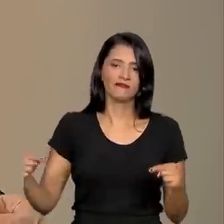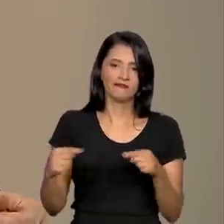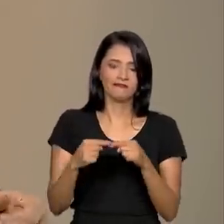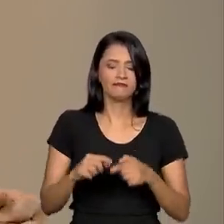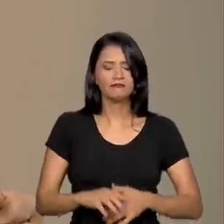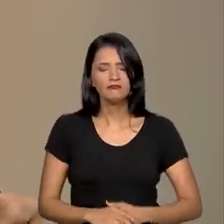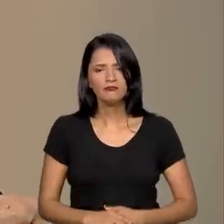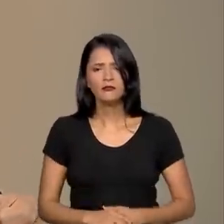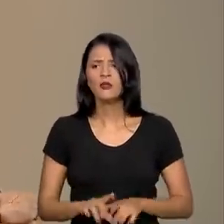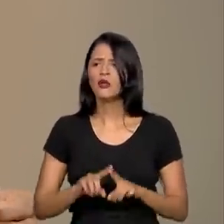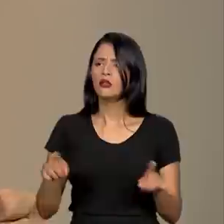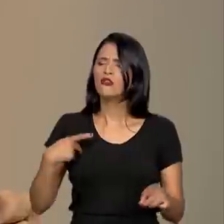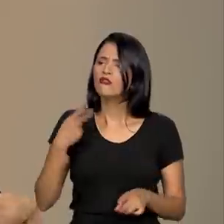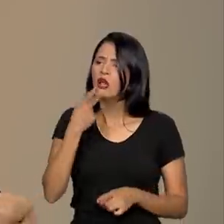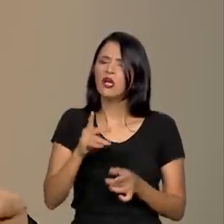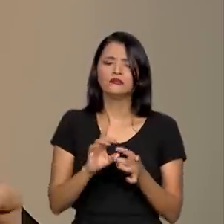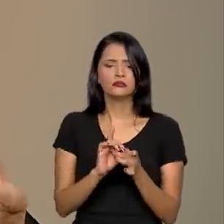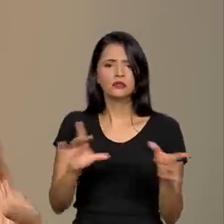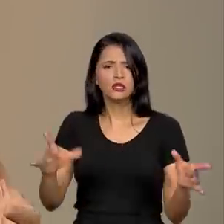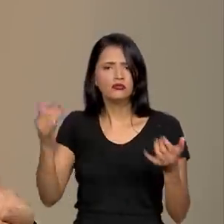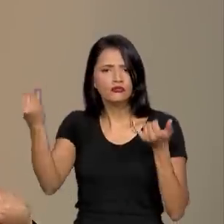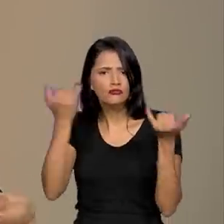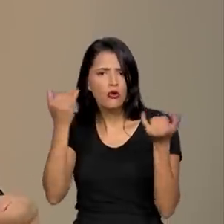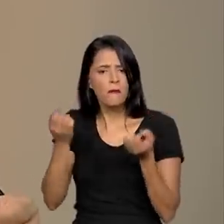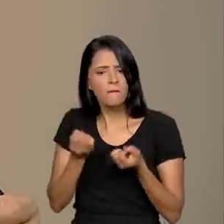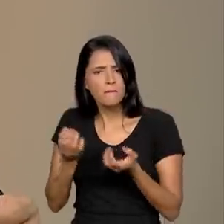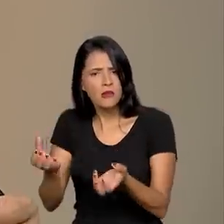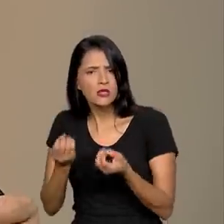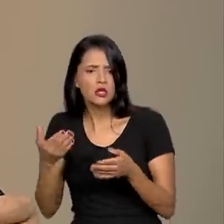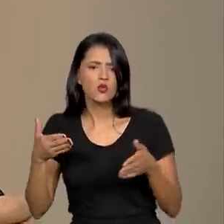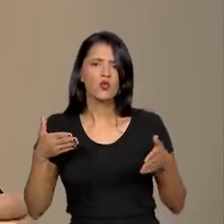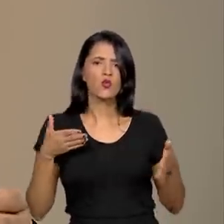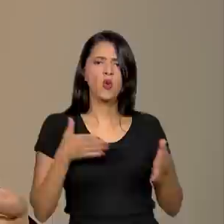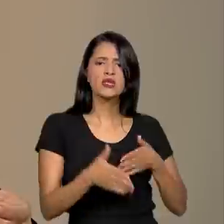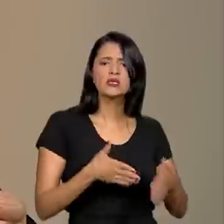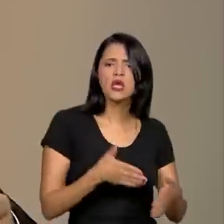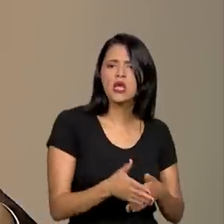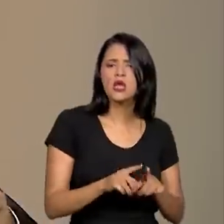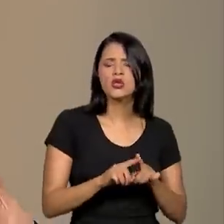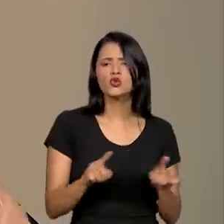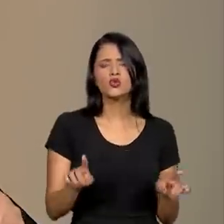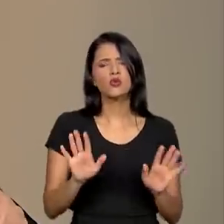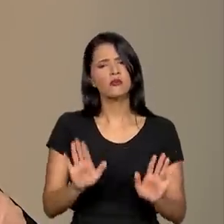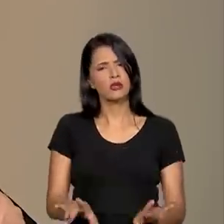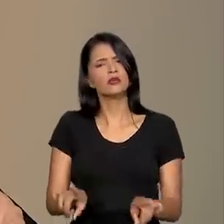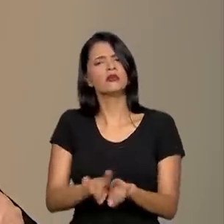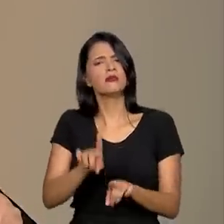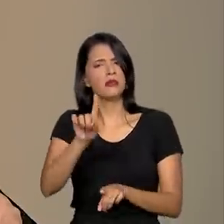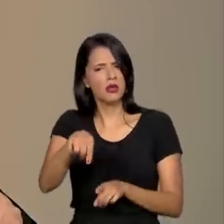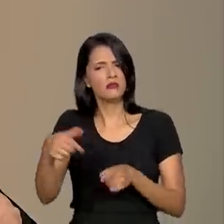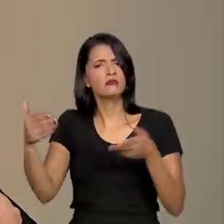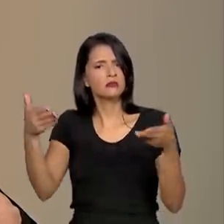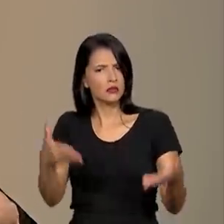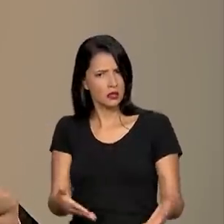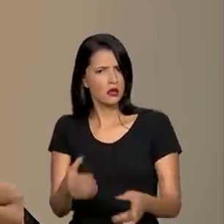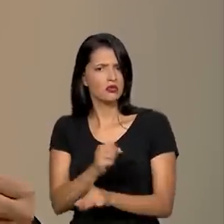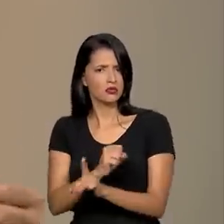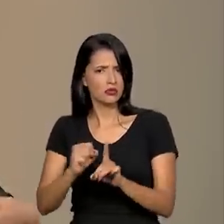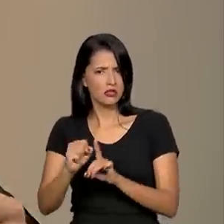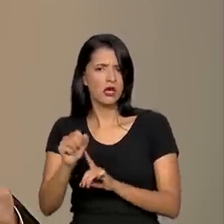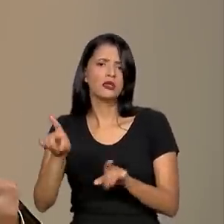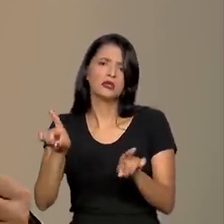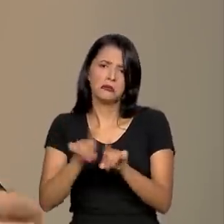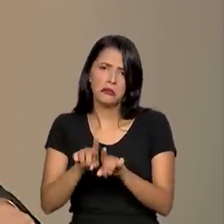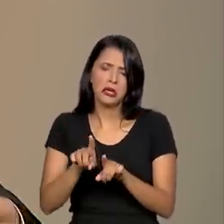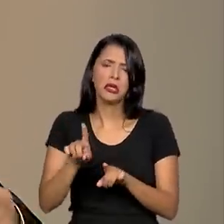questão da democratização da informação, do acesso a esses acervos, mas isso também envolve a participação da sociedade,